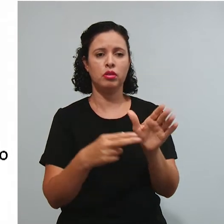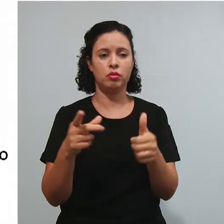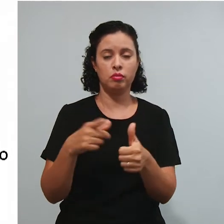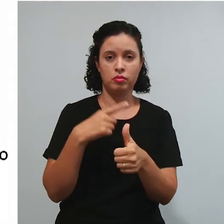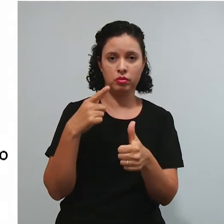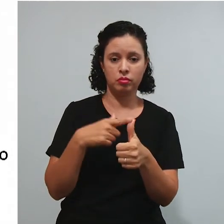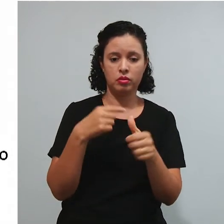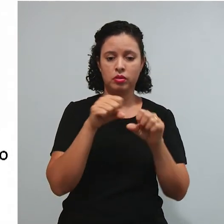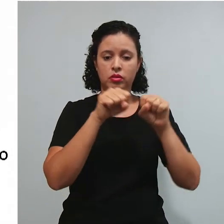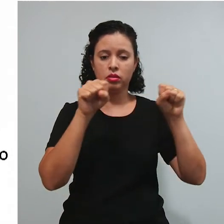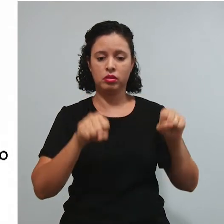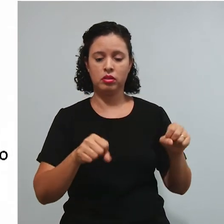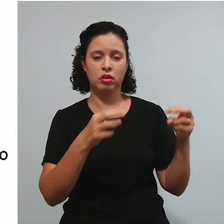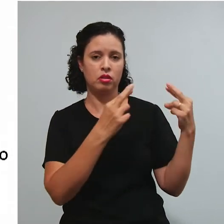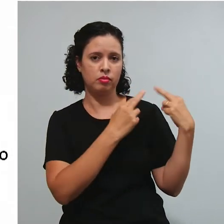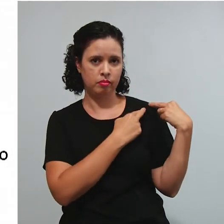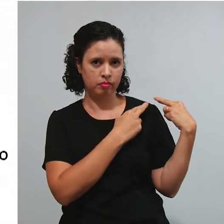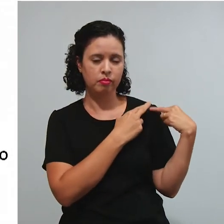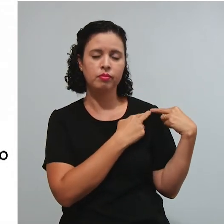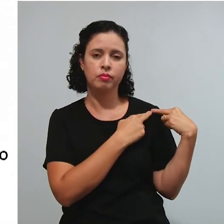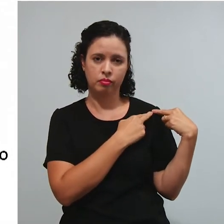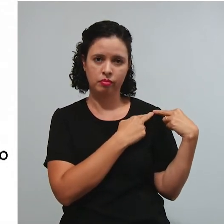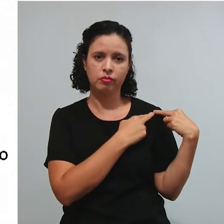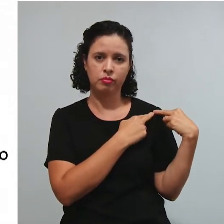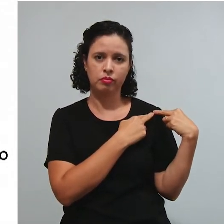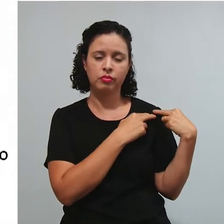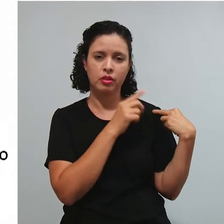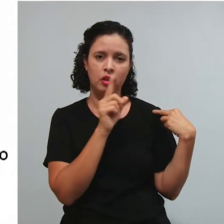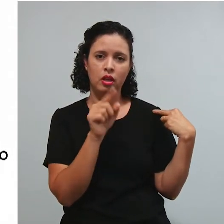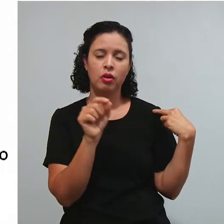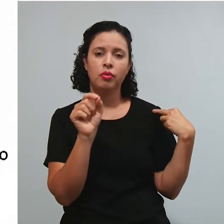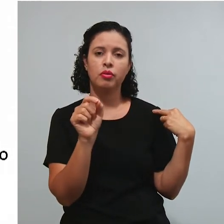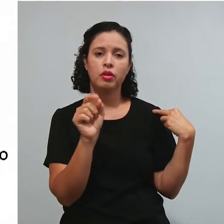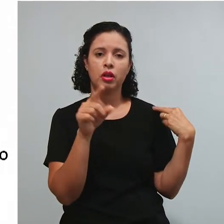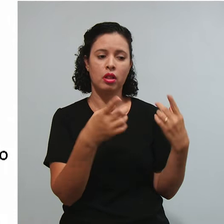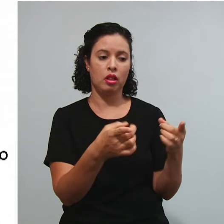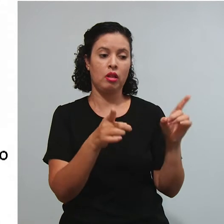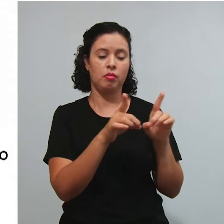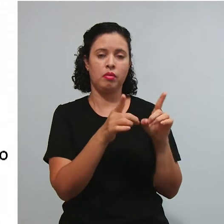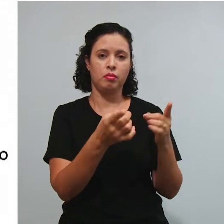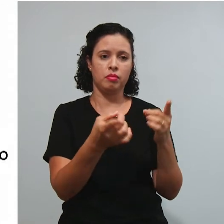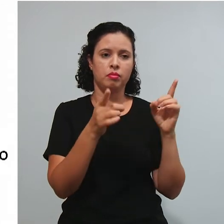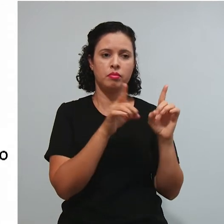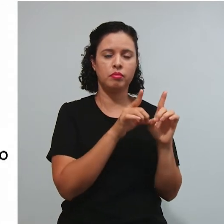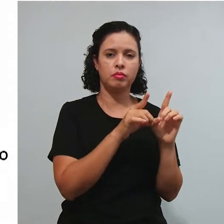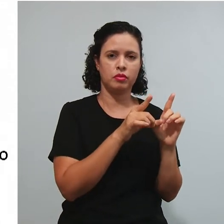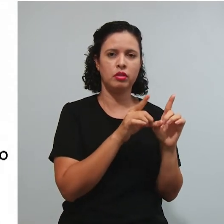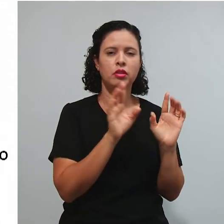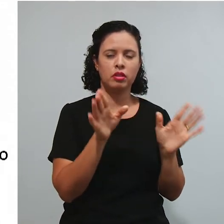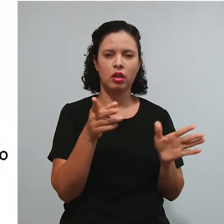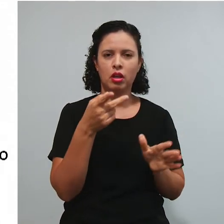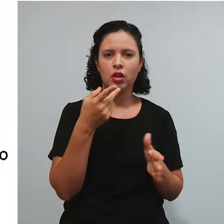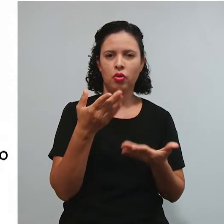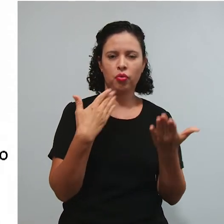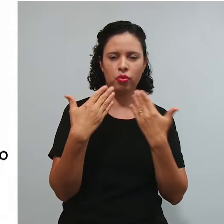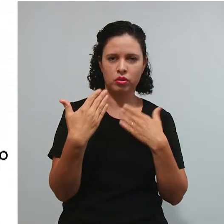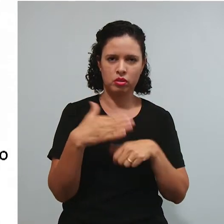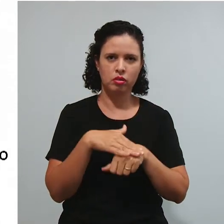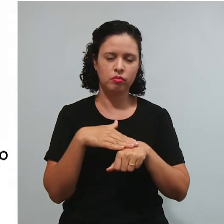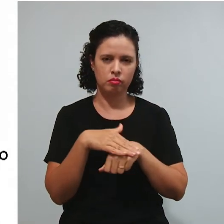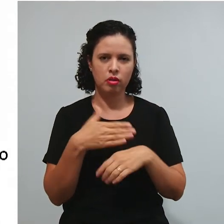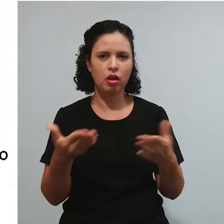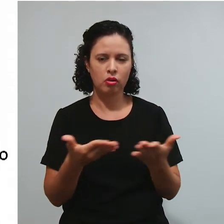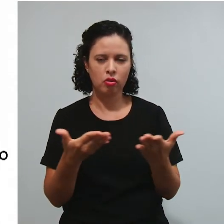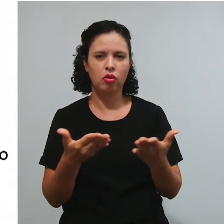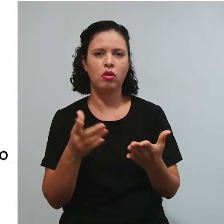é o sistema de responsabilidade, que é a questão da departamentalização que a gente conversou agora, com